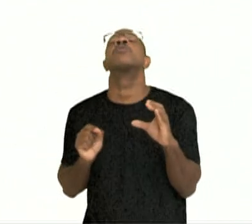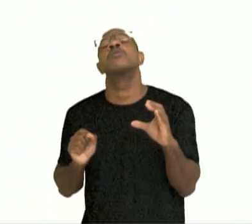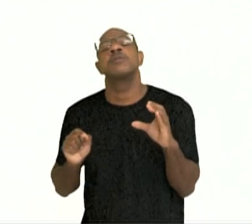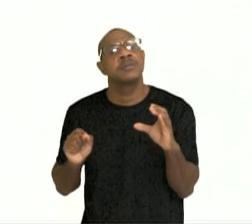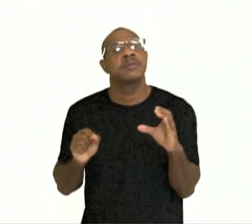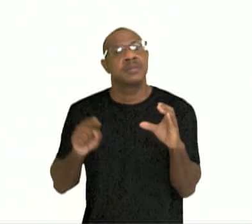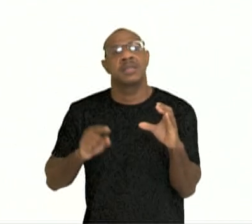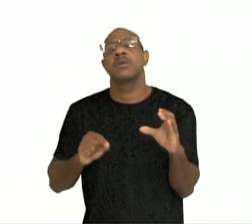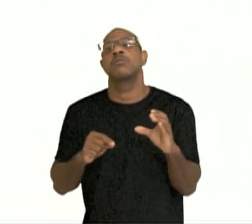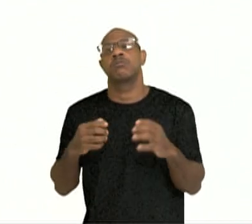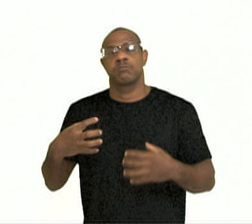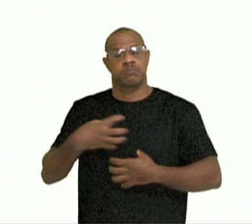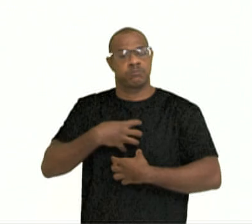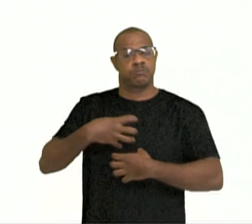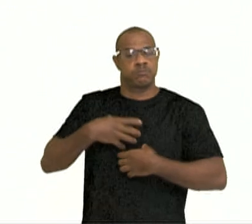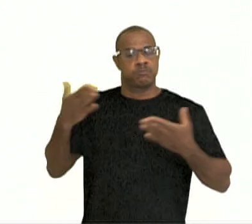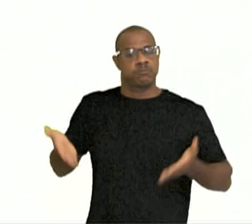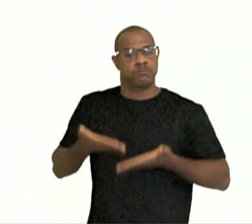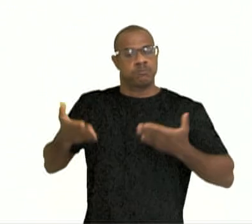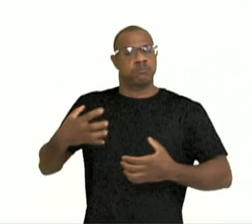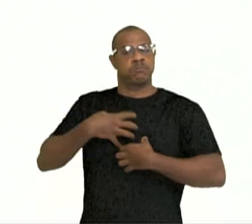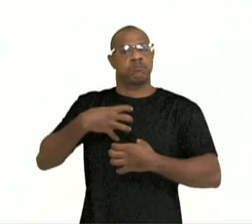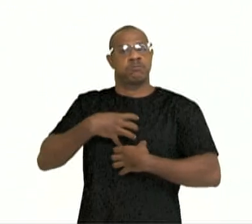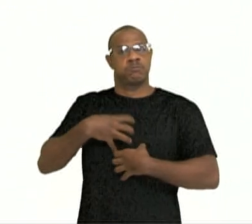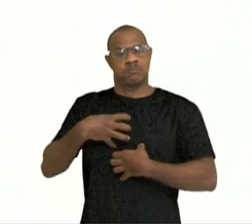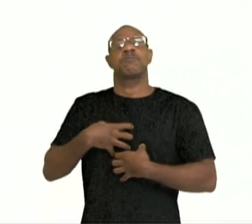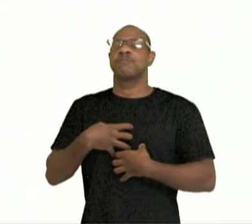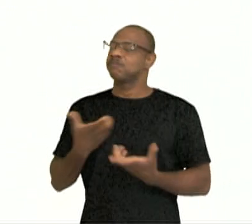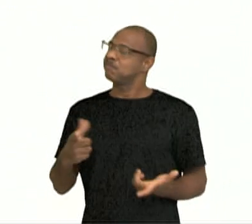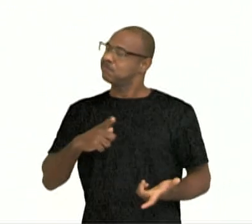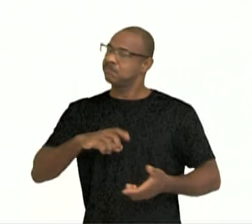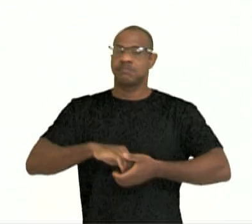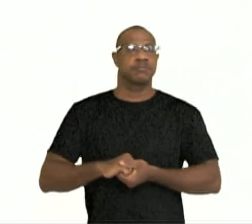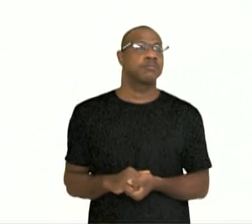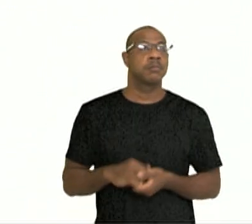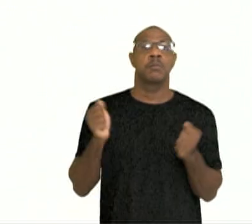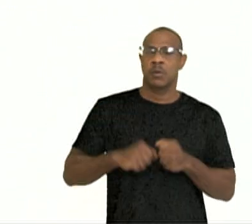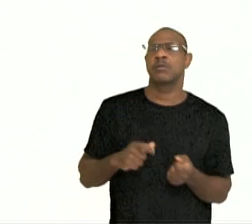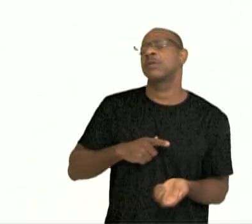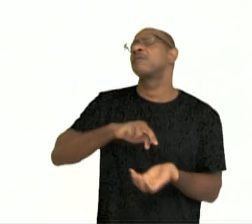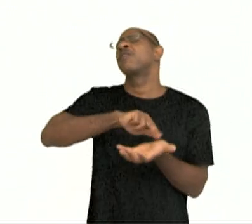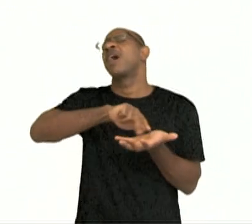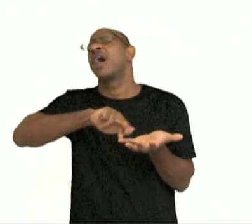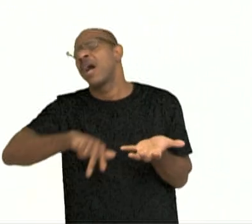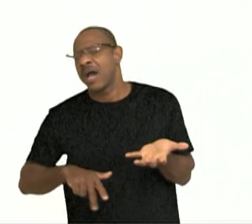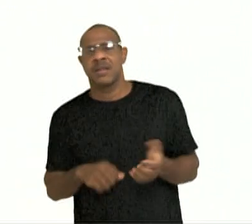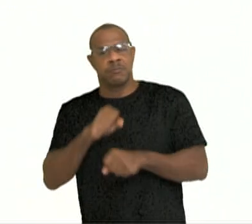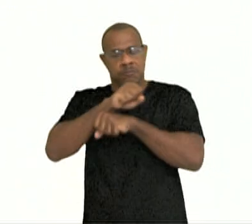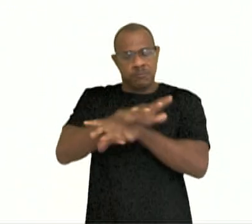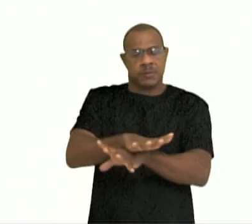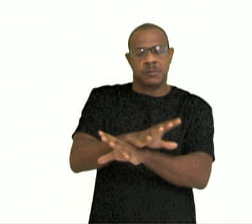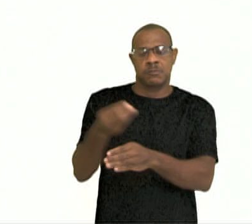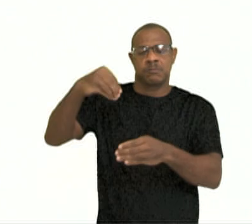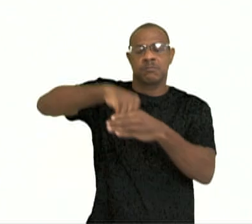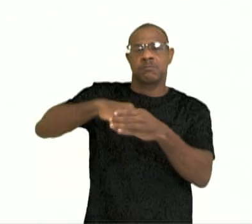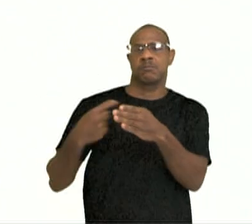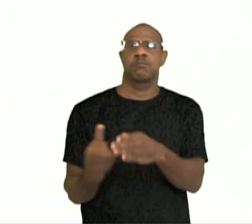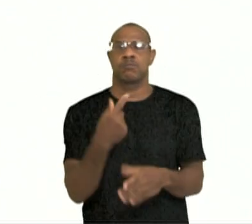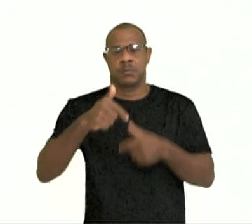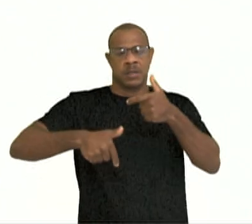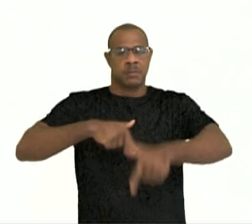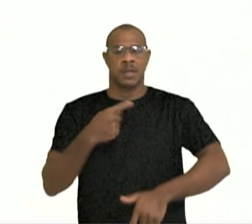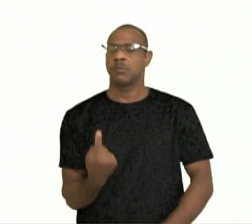é o estímulo multissensorial, tá? Então eu posso reunir várias mídias num trabalho artístico